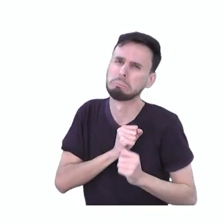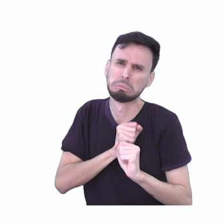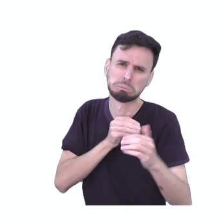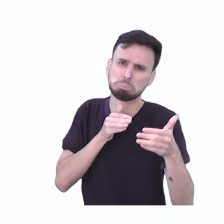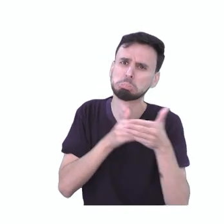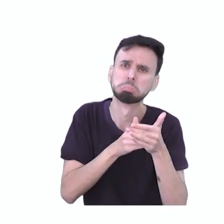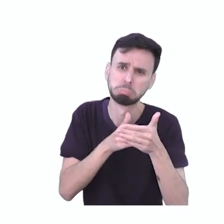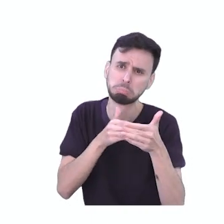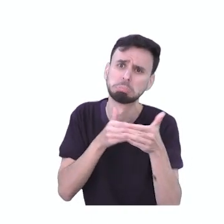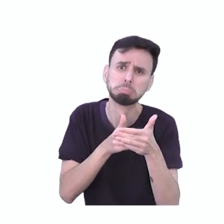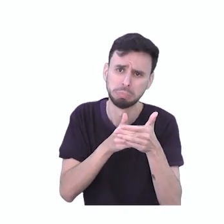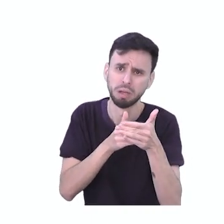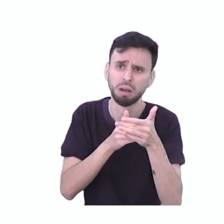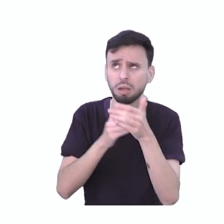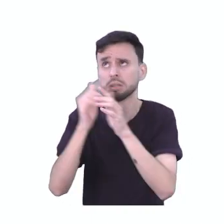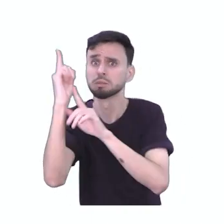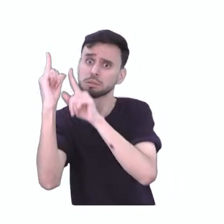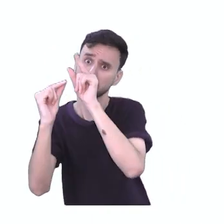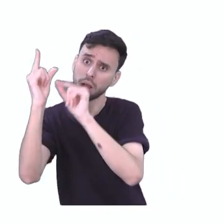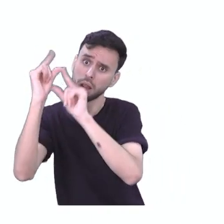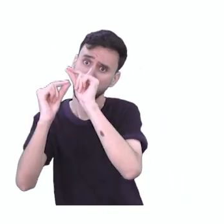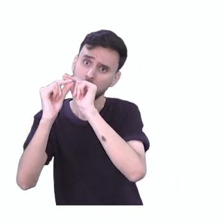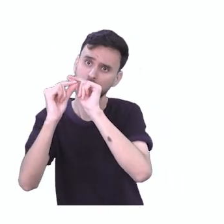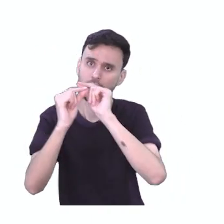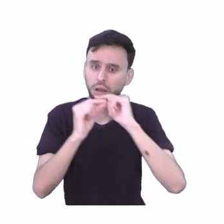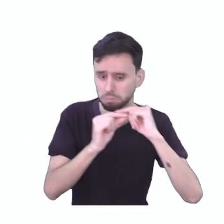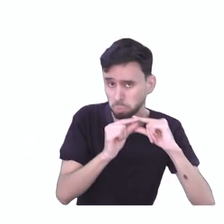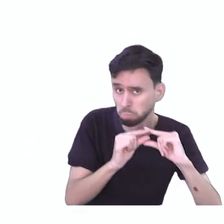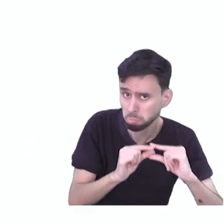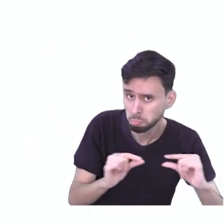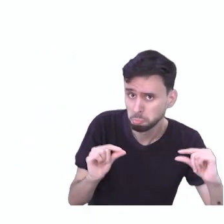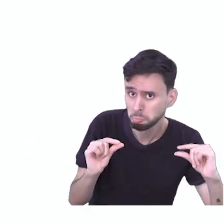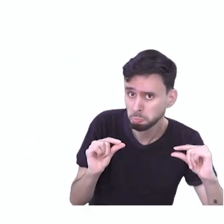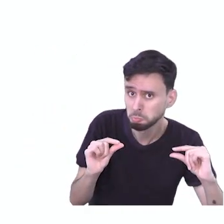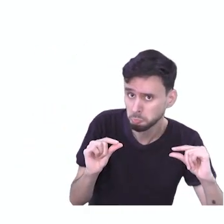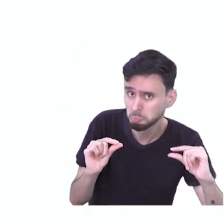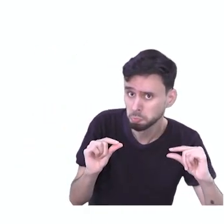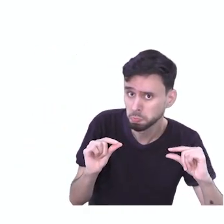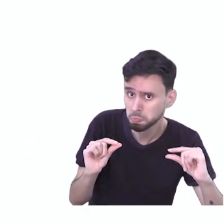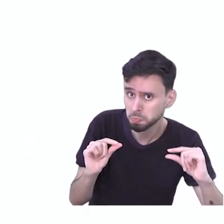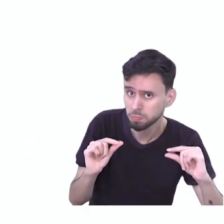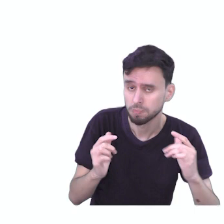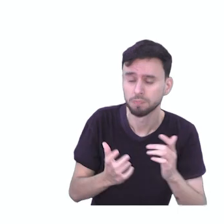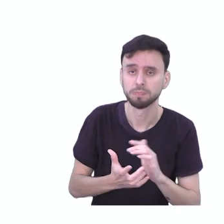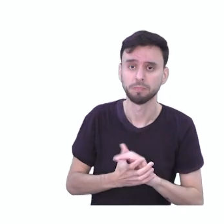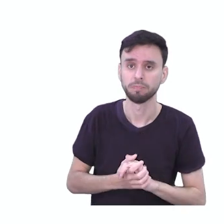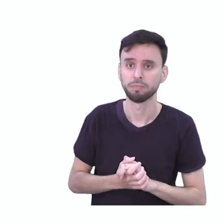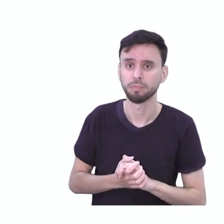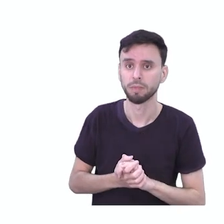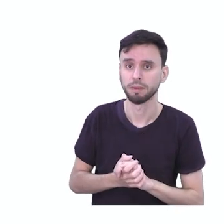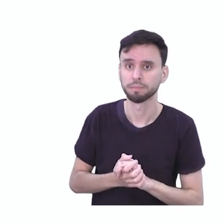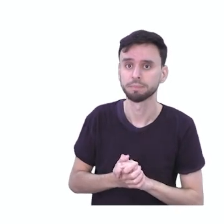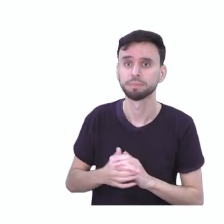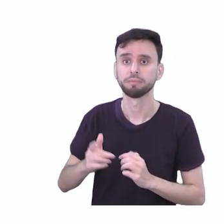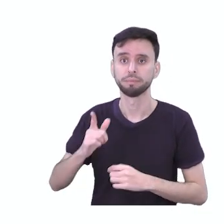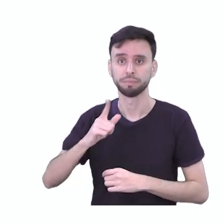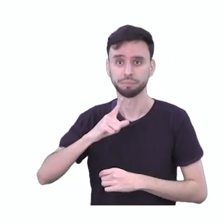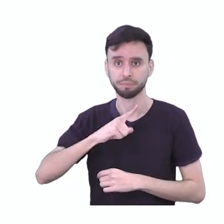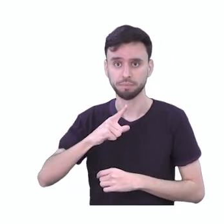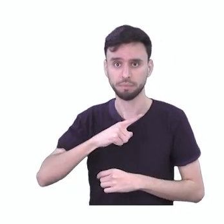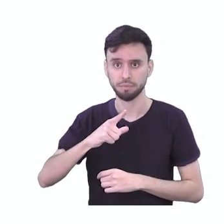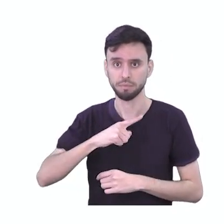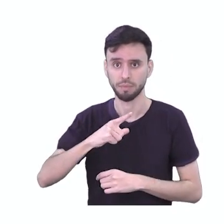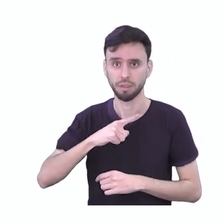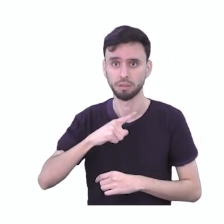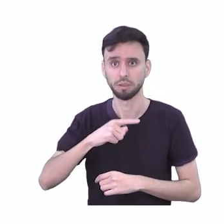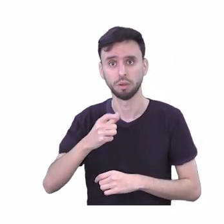amor impossível, né? Entre uma estrela e um grãozinho de areia. Legal, né? Os